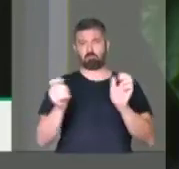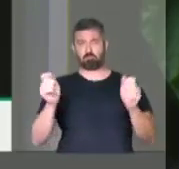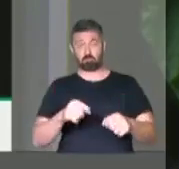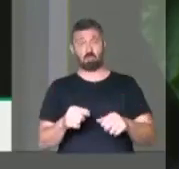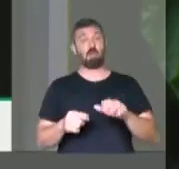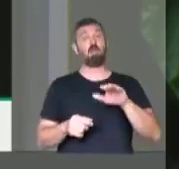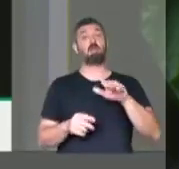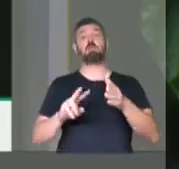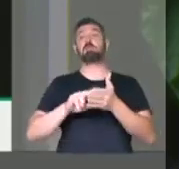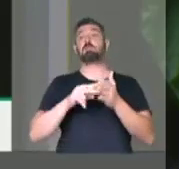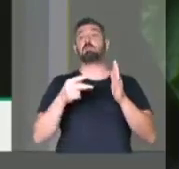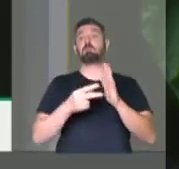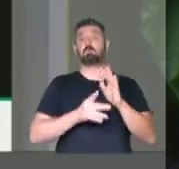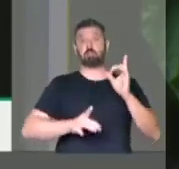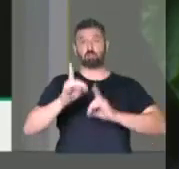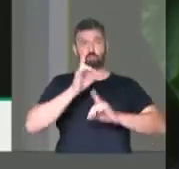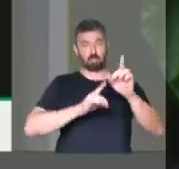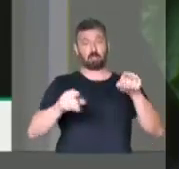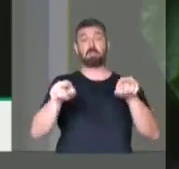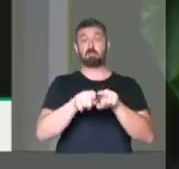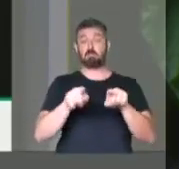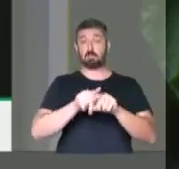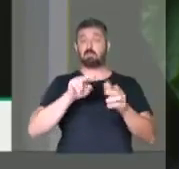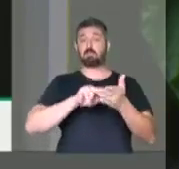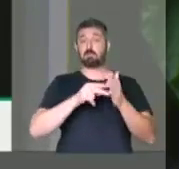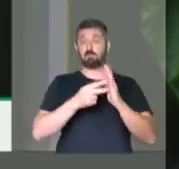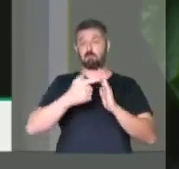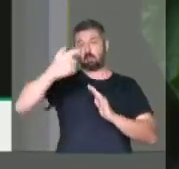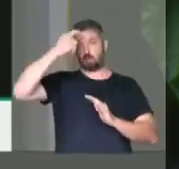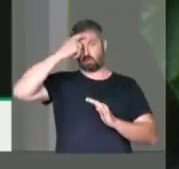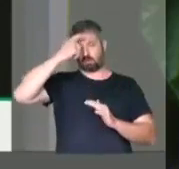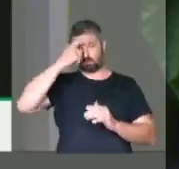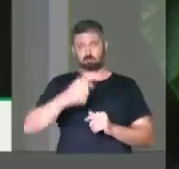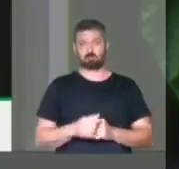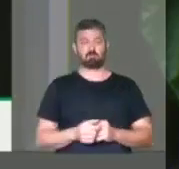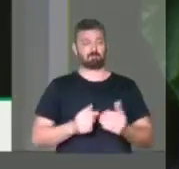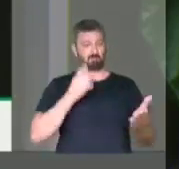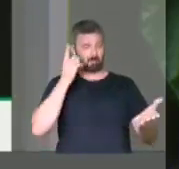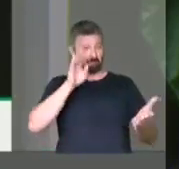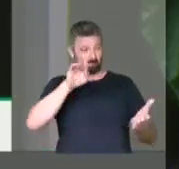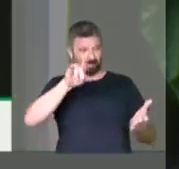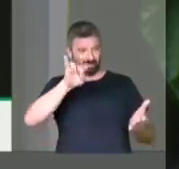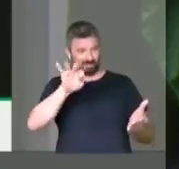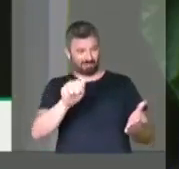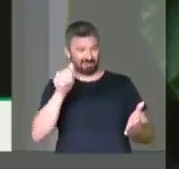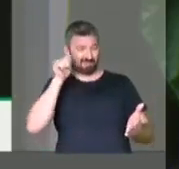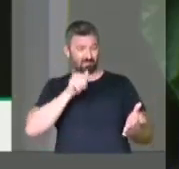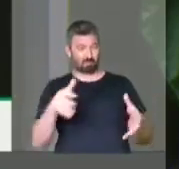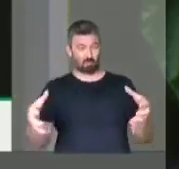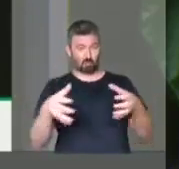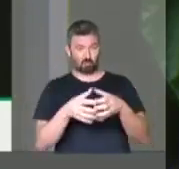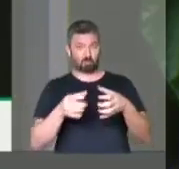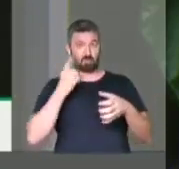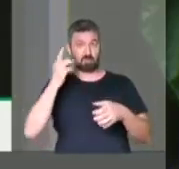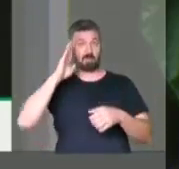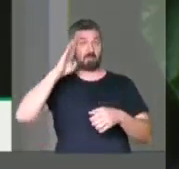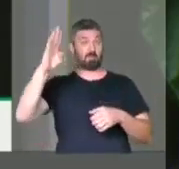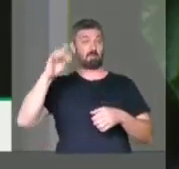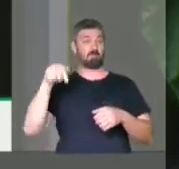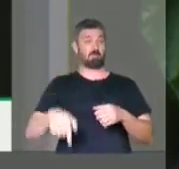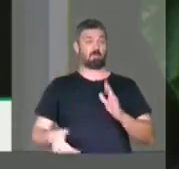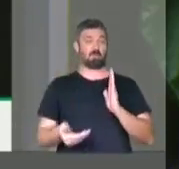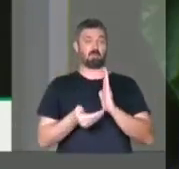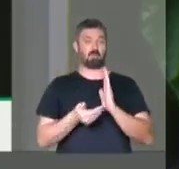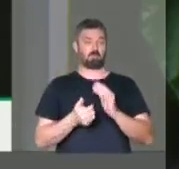Isso é sinal de diálogo e de bom senso. Deputada Benedita, a bancada das mulheres é a maior bancada